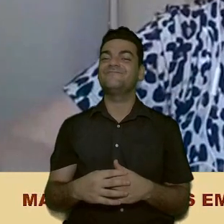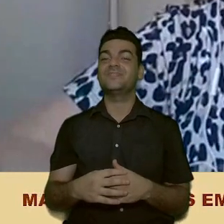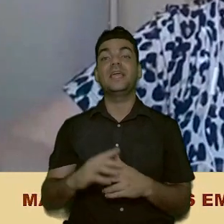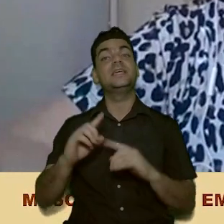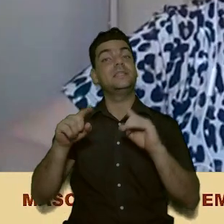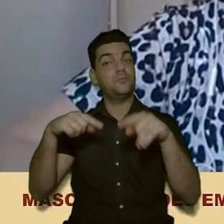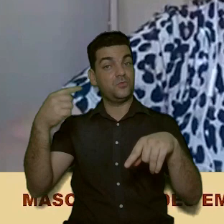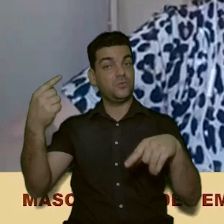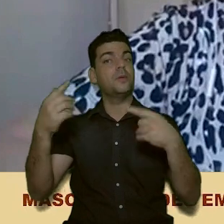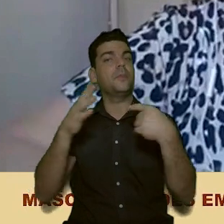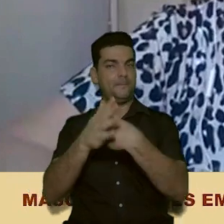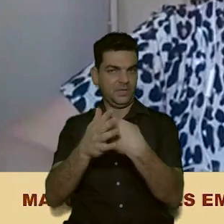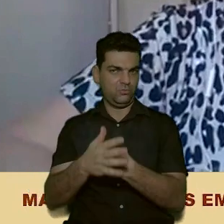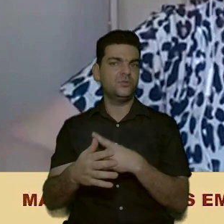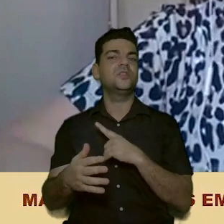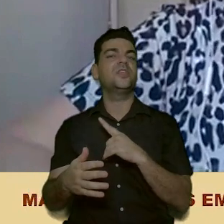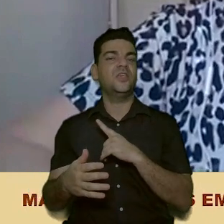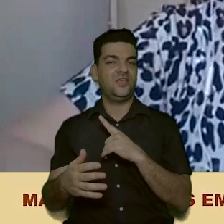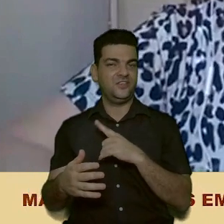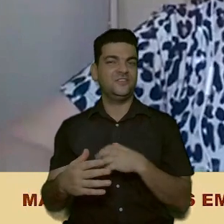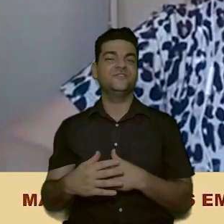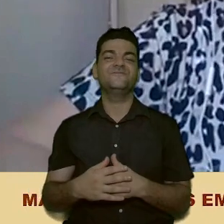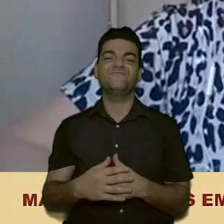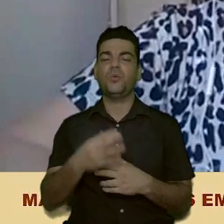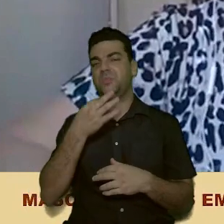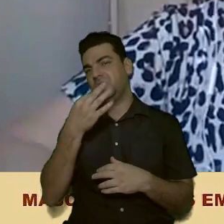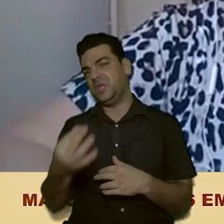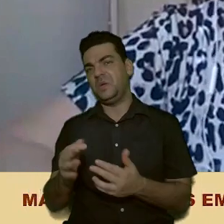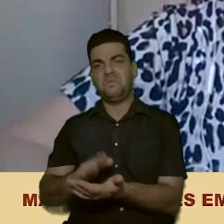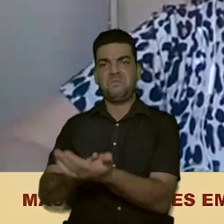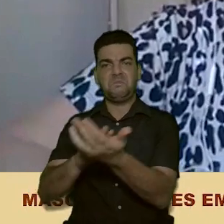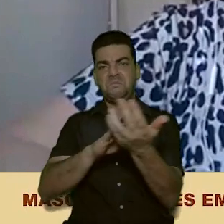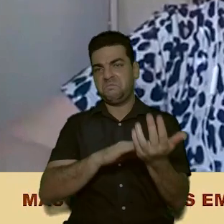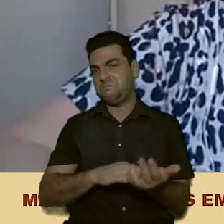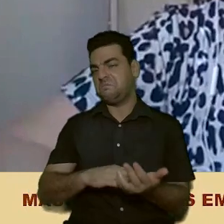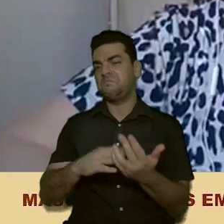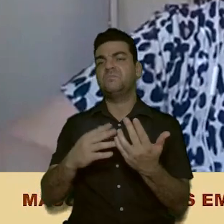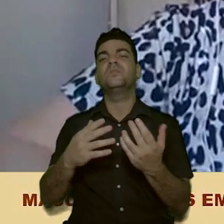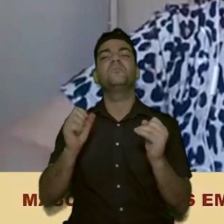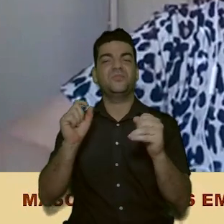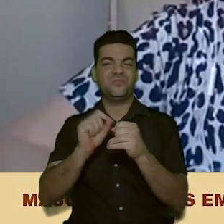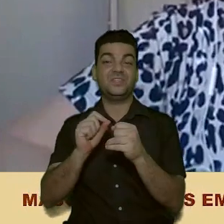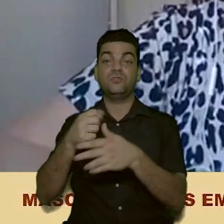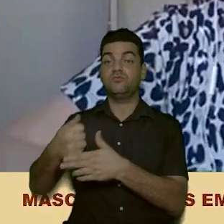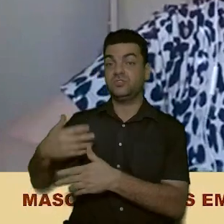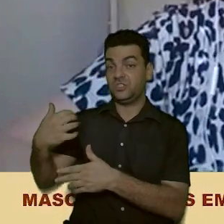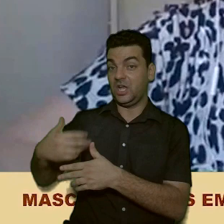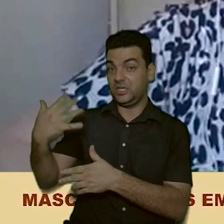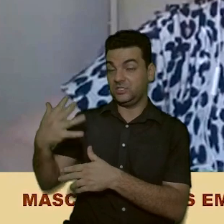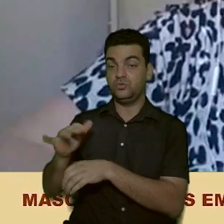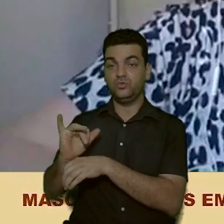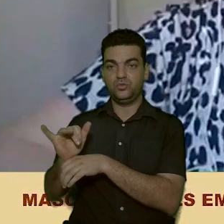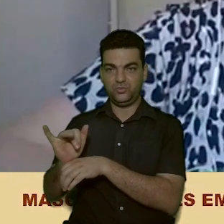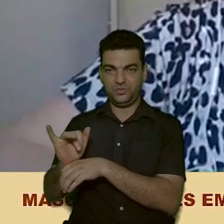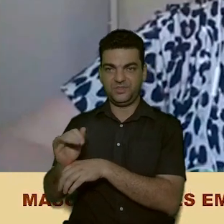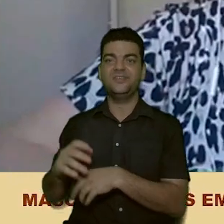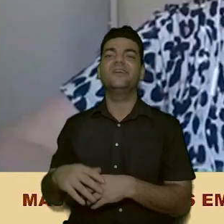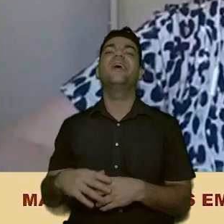as perguntas eventuais, comentários, elogios podem ser feitos no chat do YouTube e eles